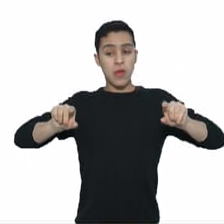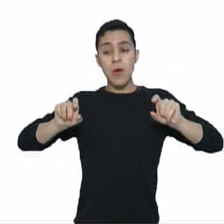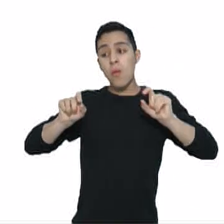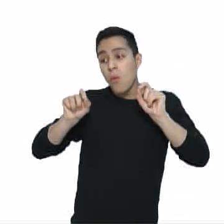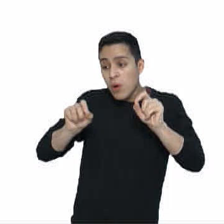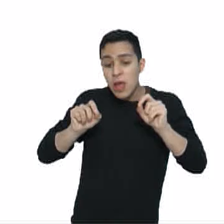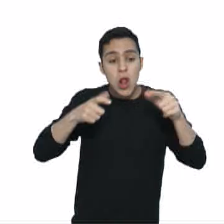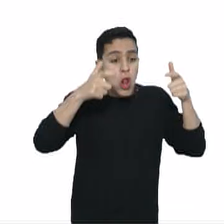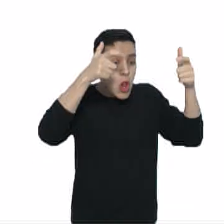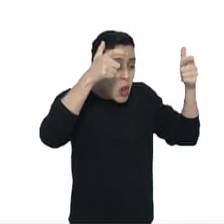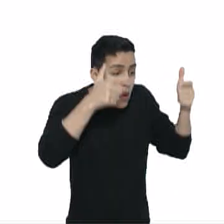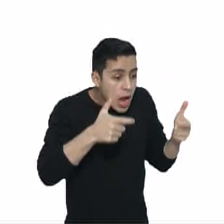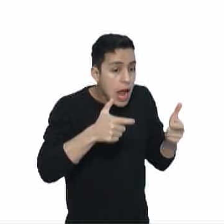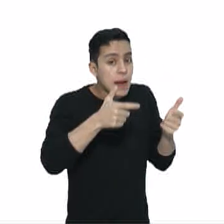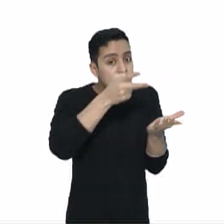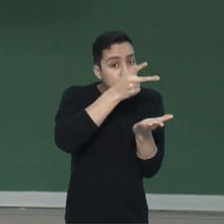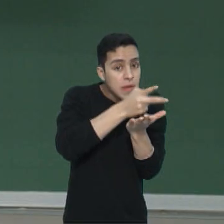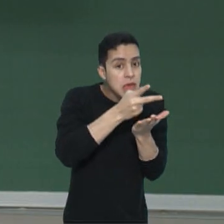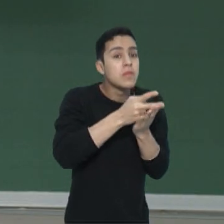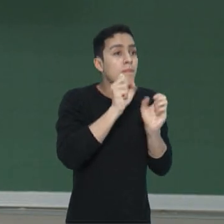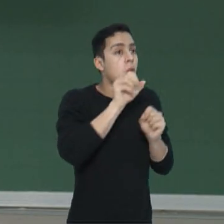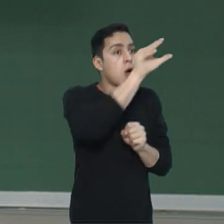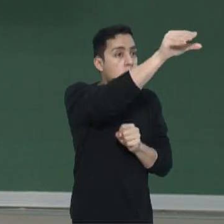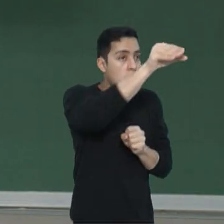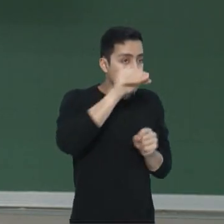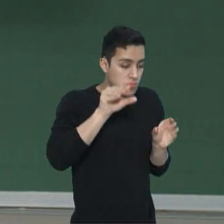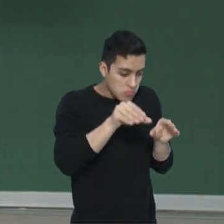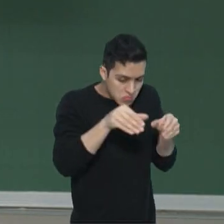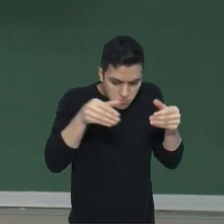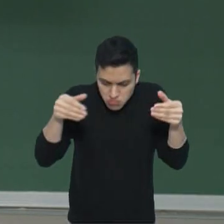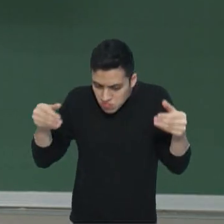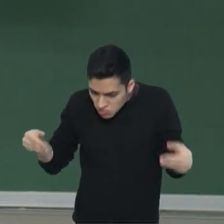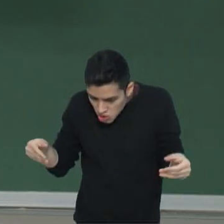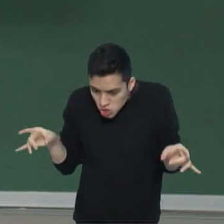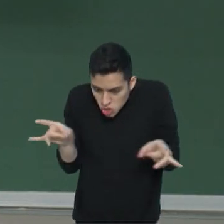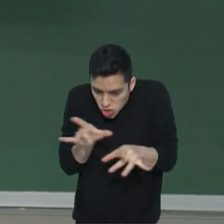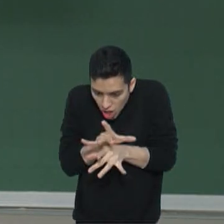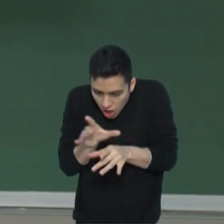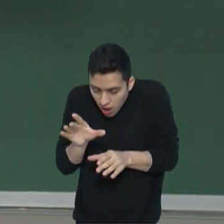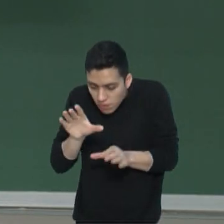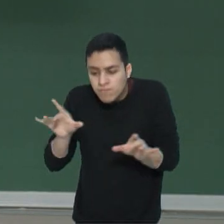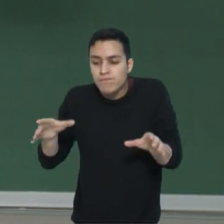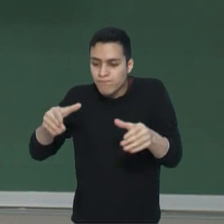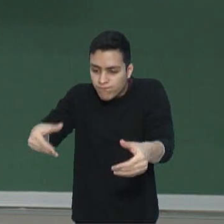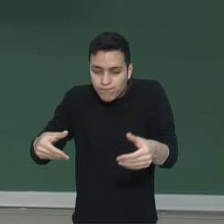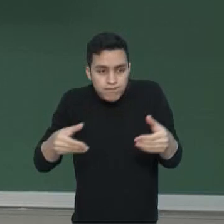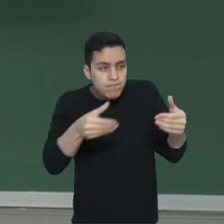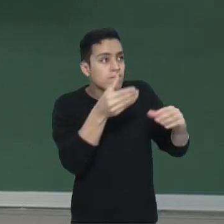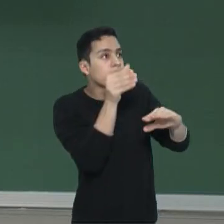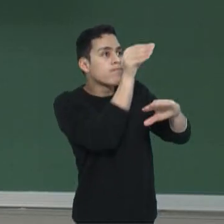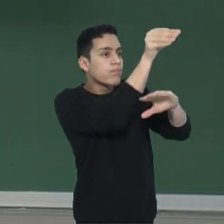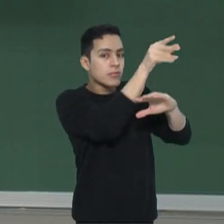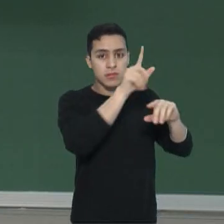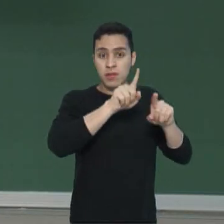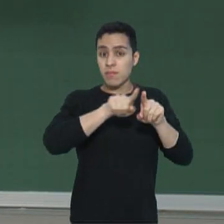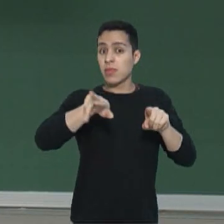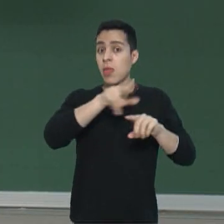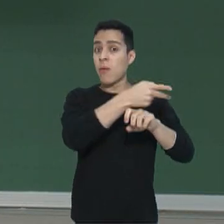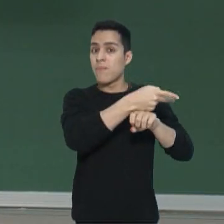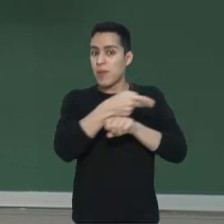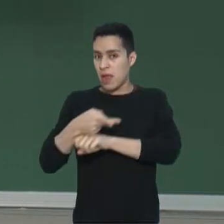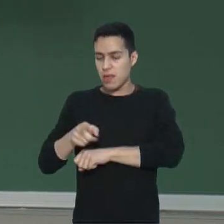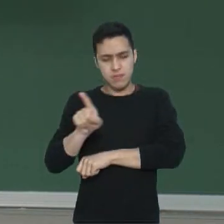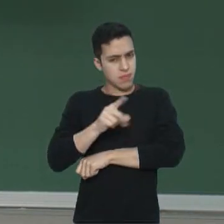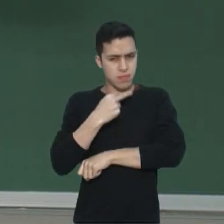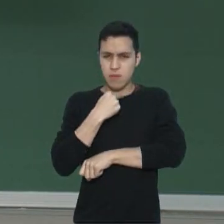consulta local. Isso mesmo. O artigo 5º não fala sobre a questão de empréstimo, mas ele